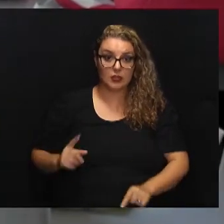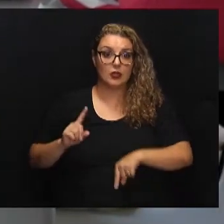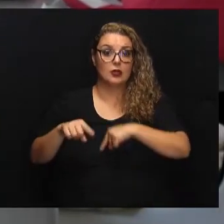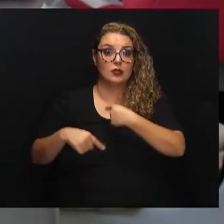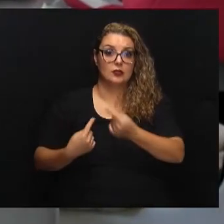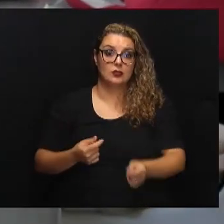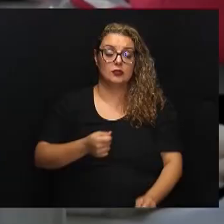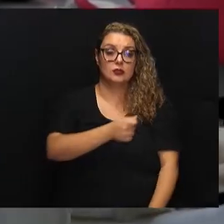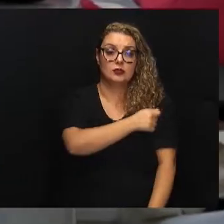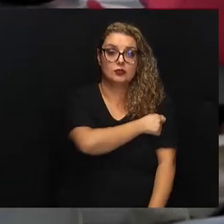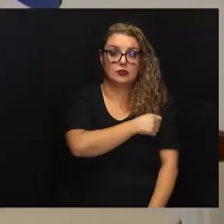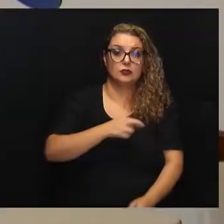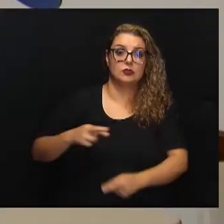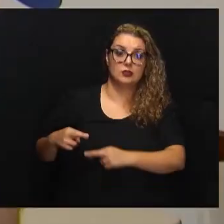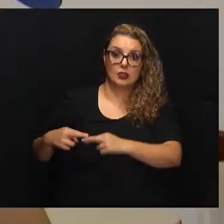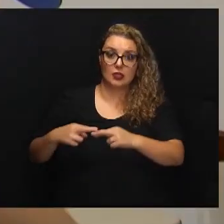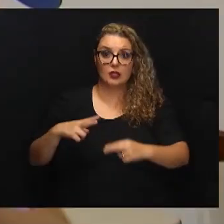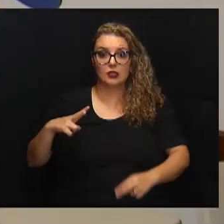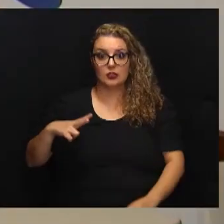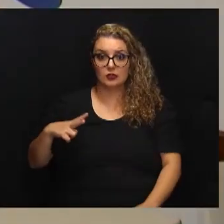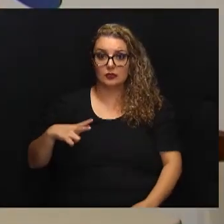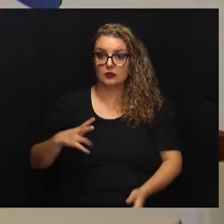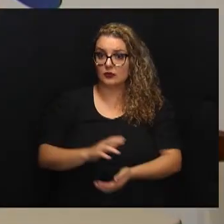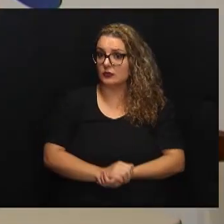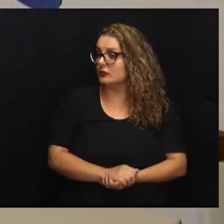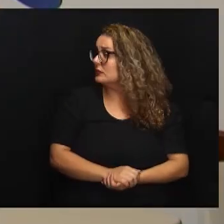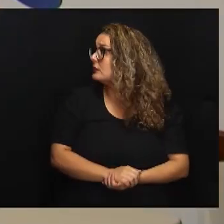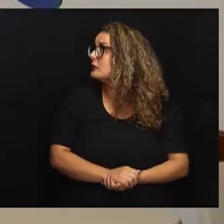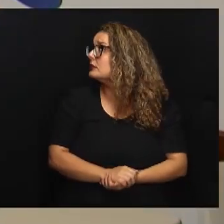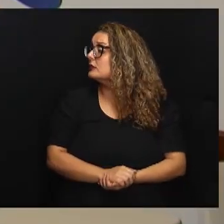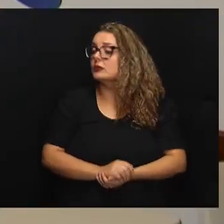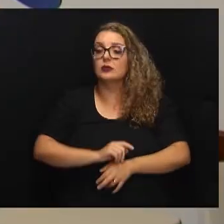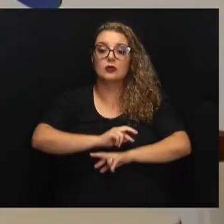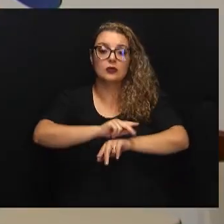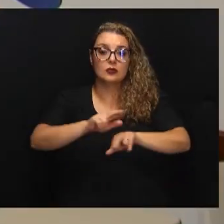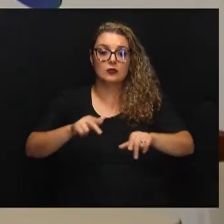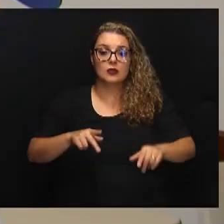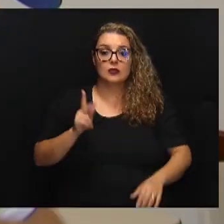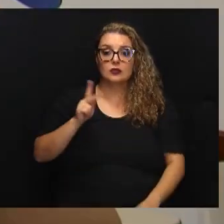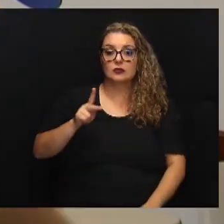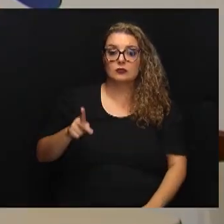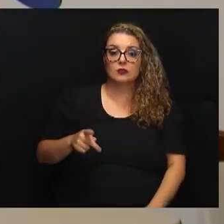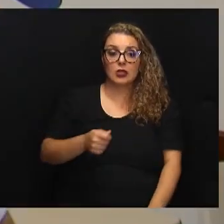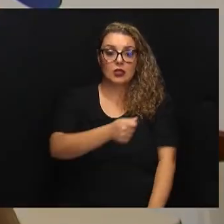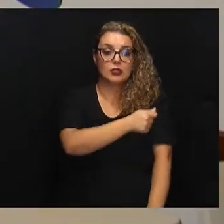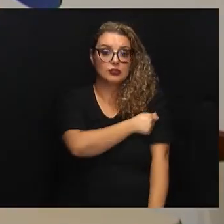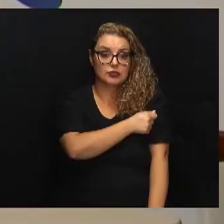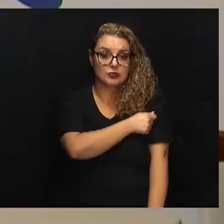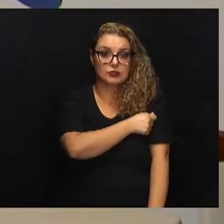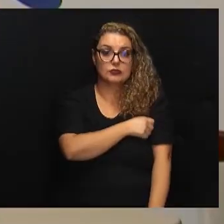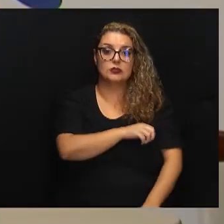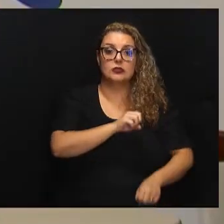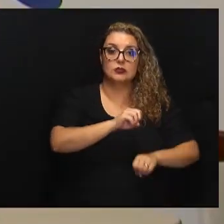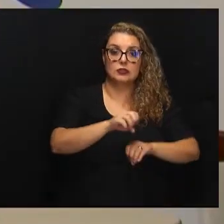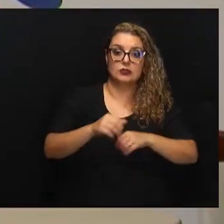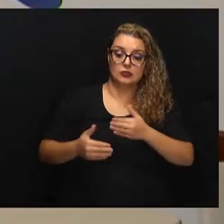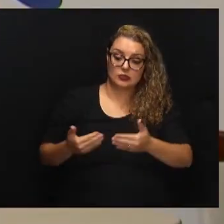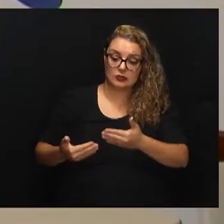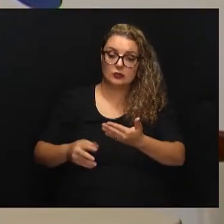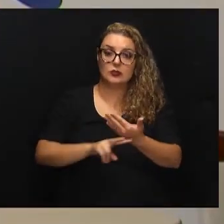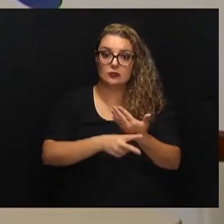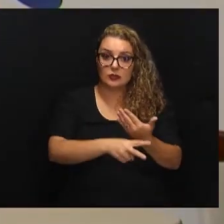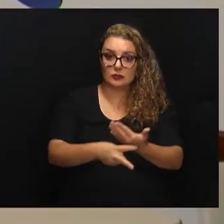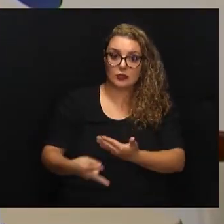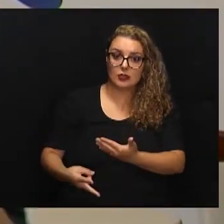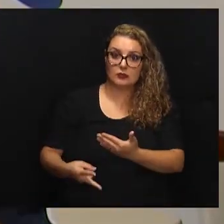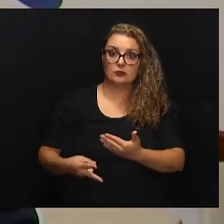de alunos da rede privada. Muitos professores e muitos alunos, eles ensinam e reproduzem essas